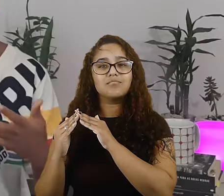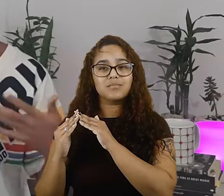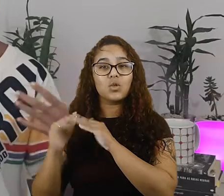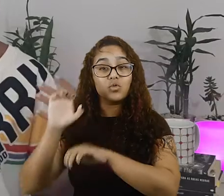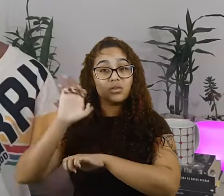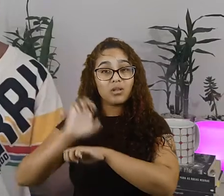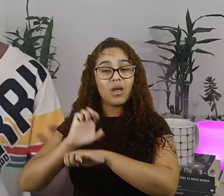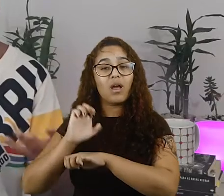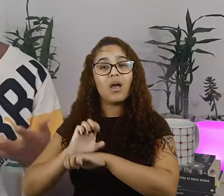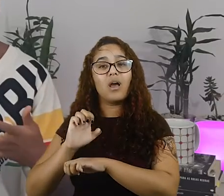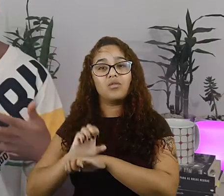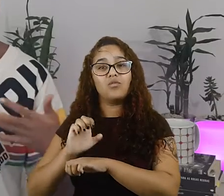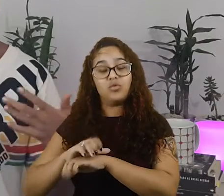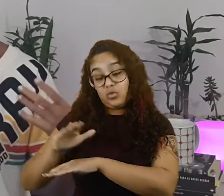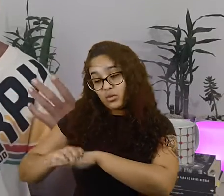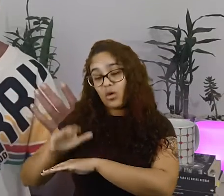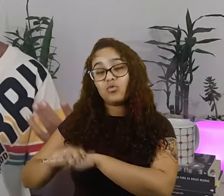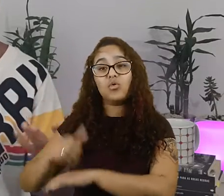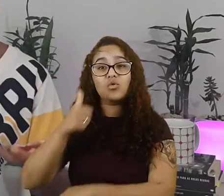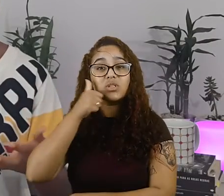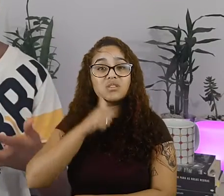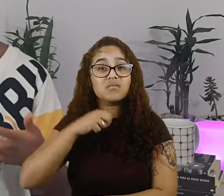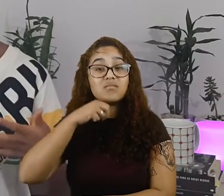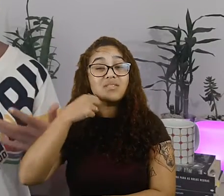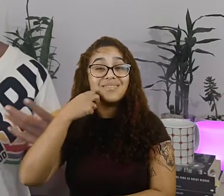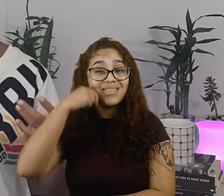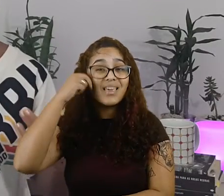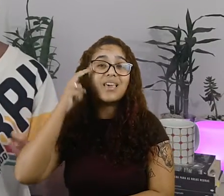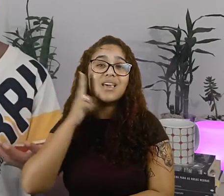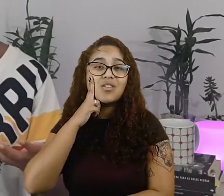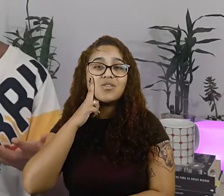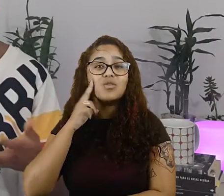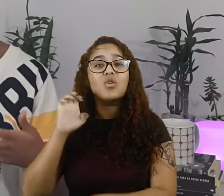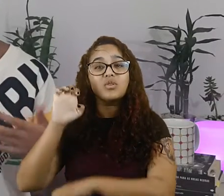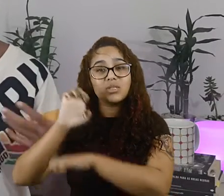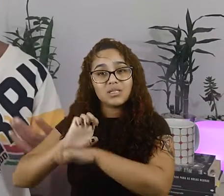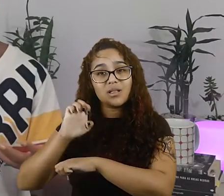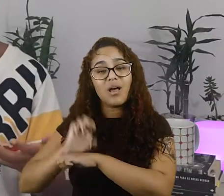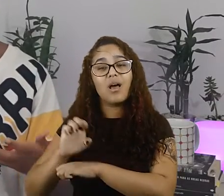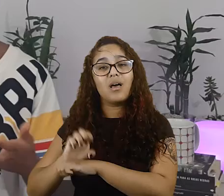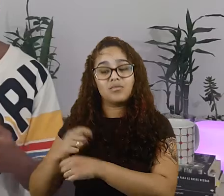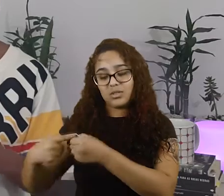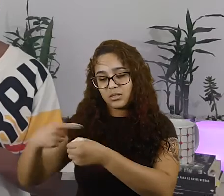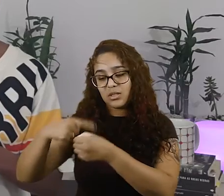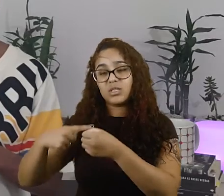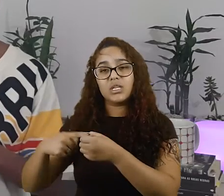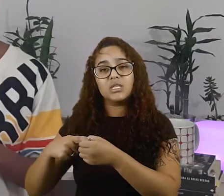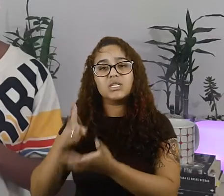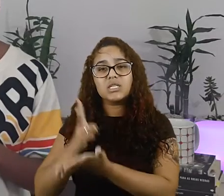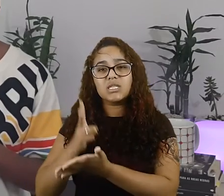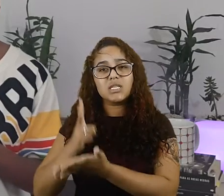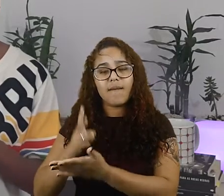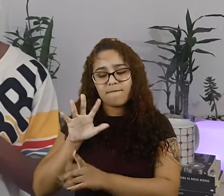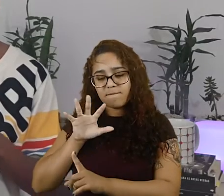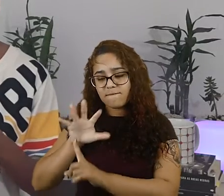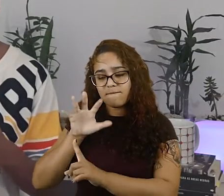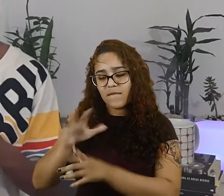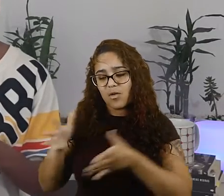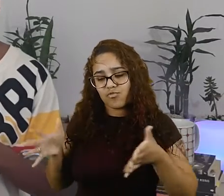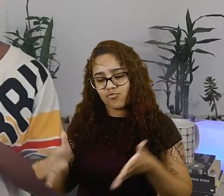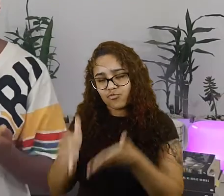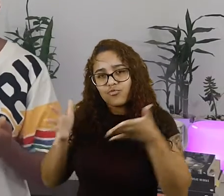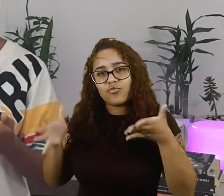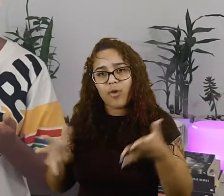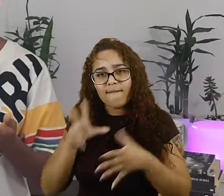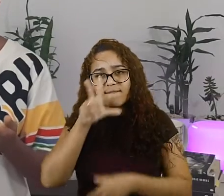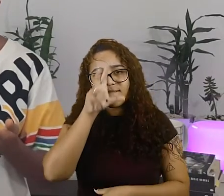casa, né, nos nossos estados, nos autores negros dos nossos estados, das nossas cidades, e que a gente continue fortalecendo,